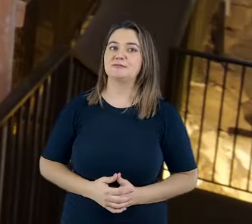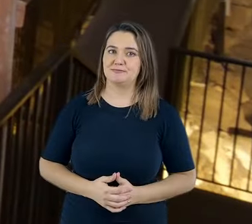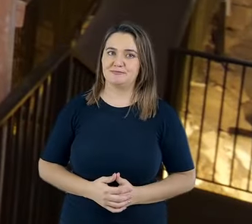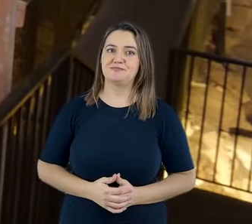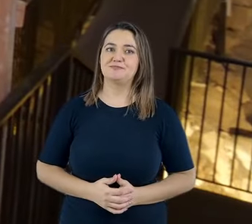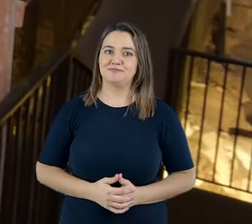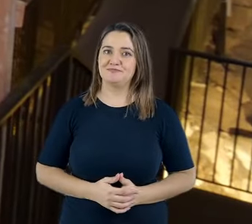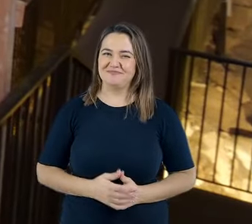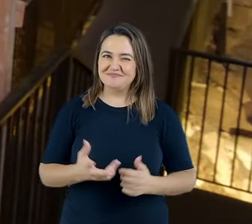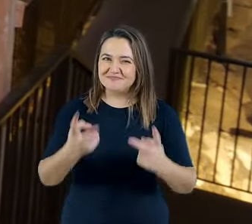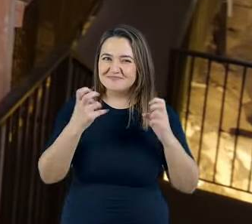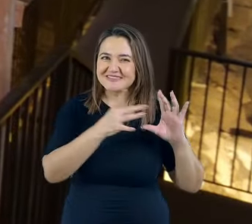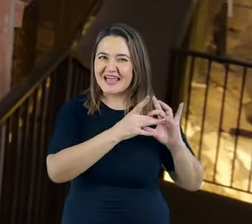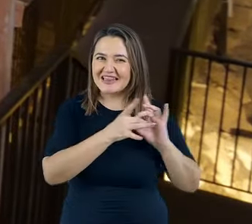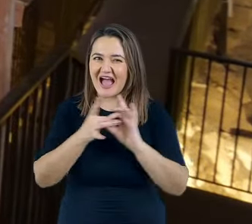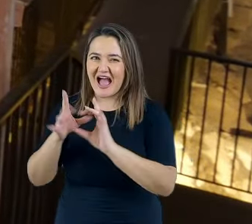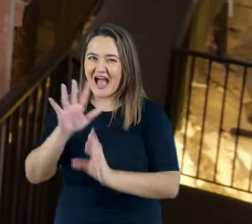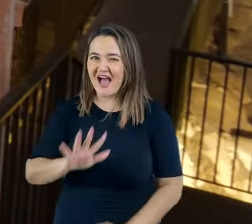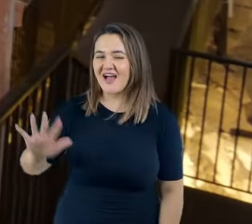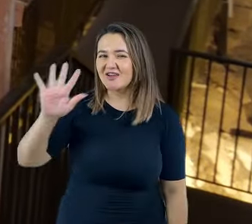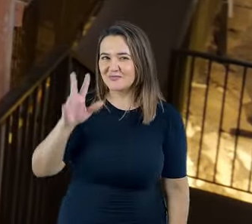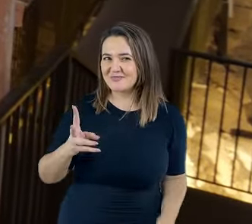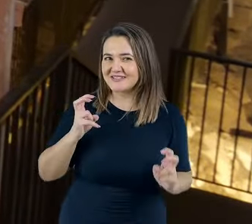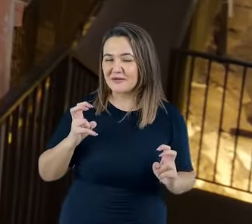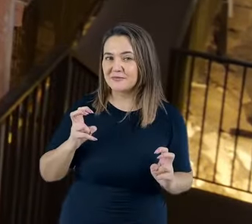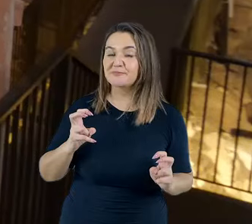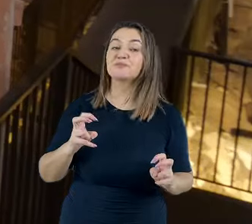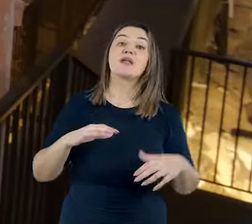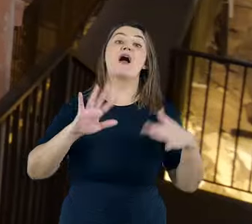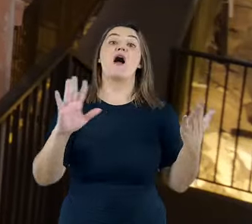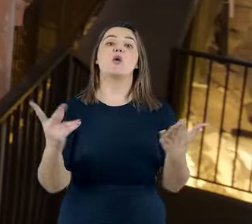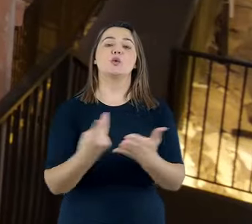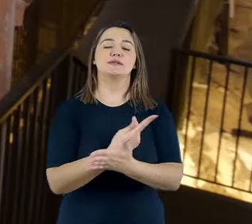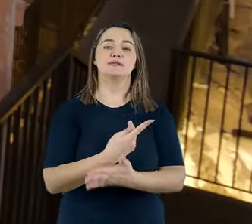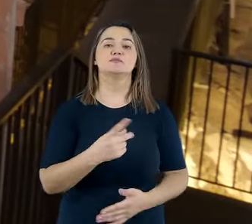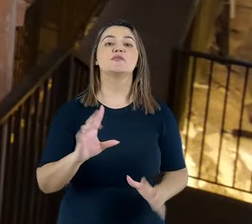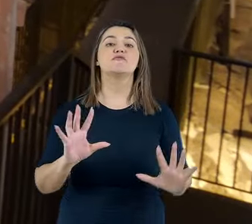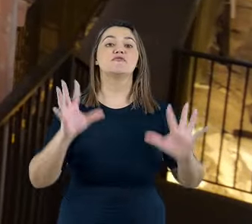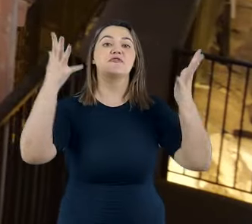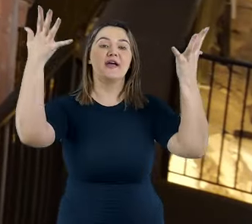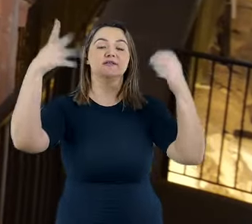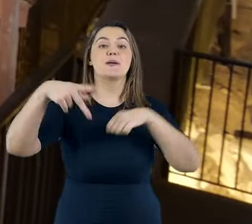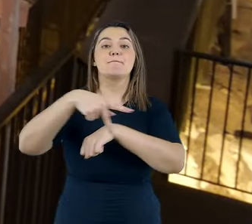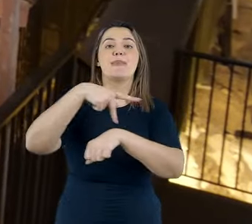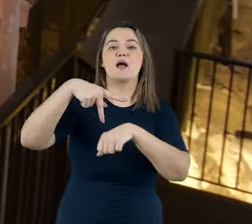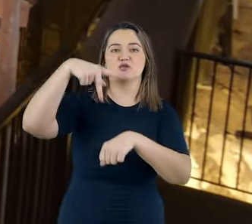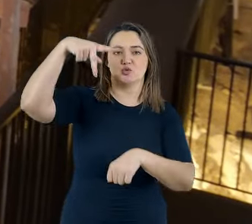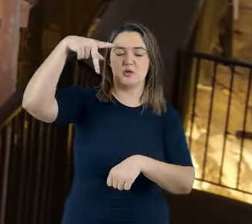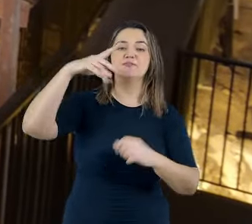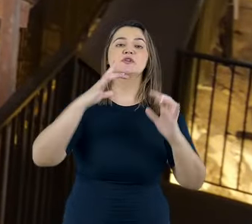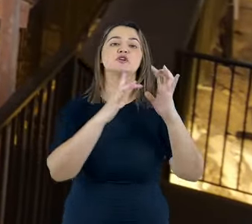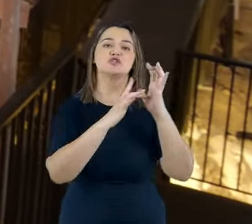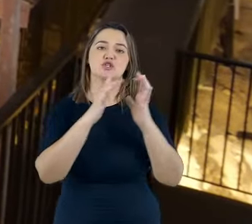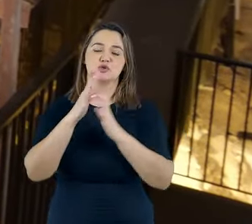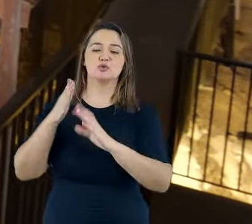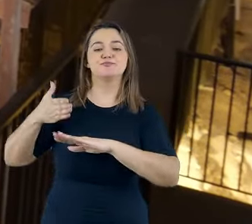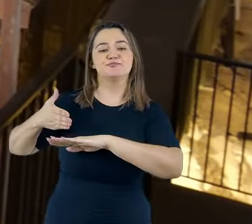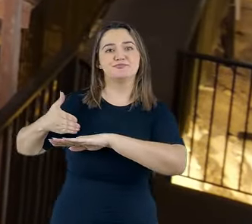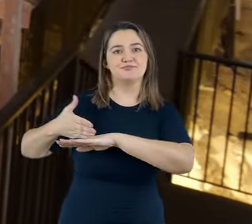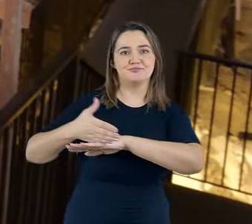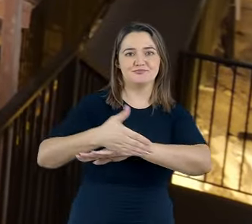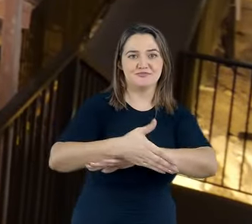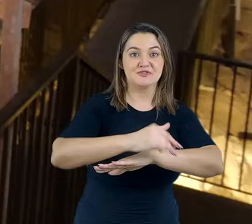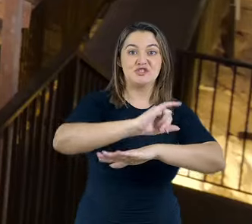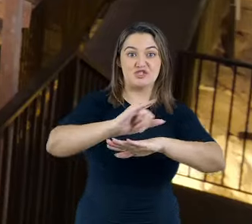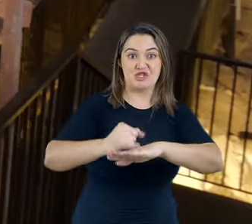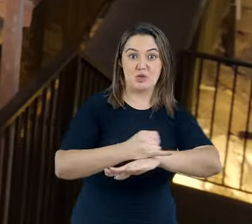estamos construindo o cenário. Um belo dia, ou melhor, numa festa de Páscoa, Jesus de Nazaré vem com seus